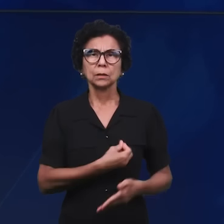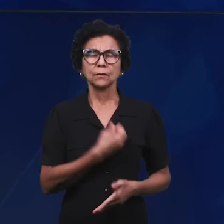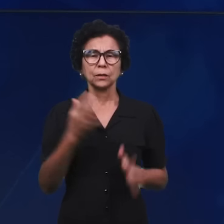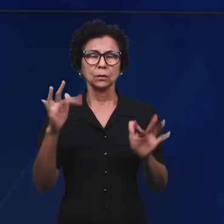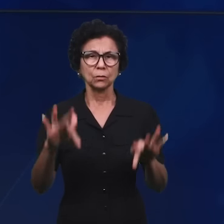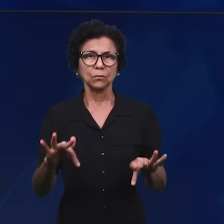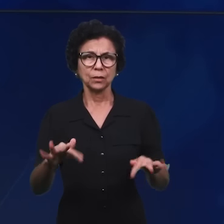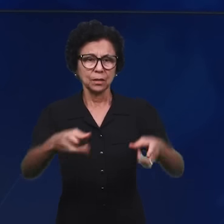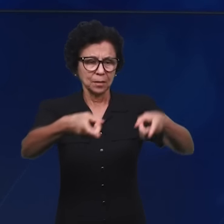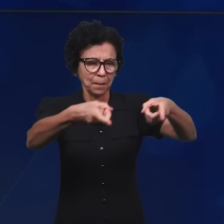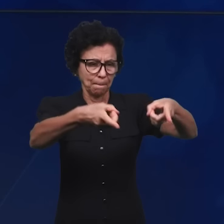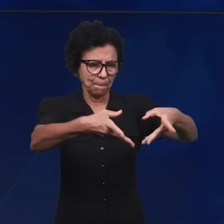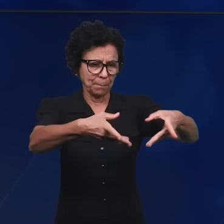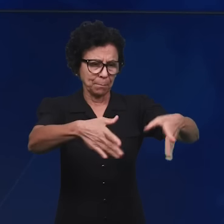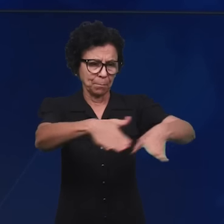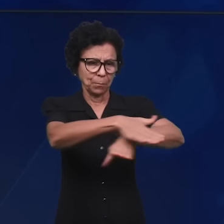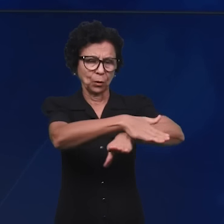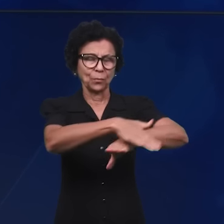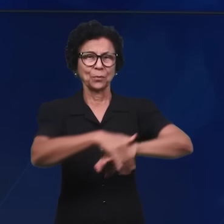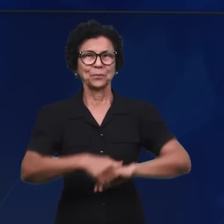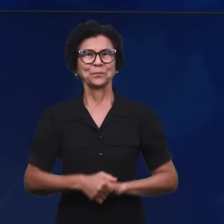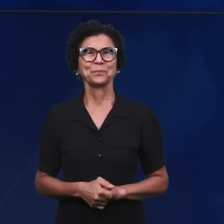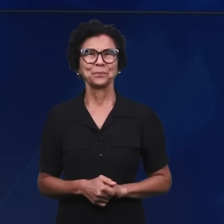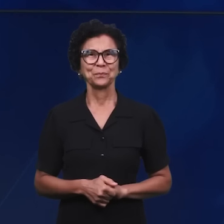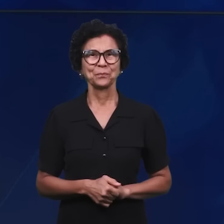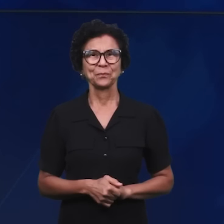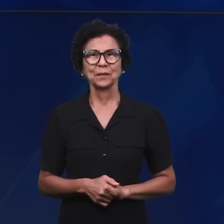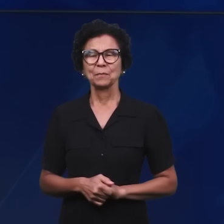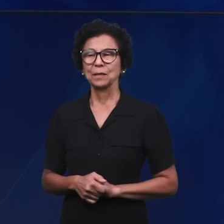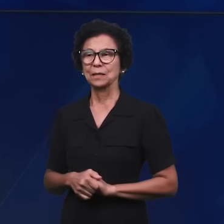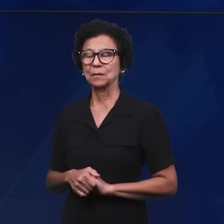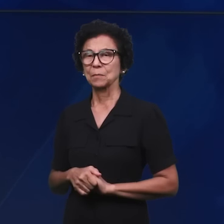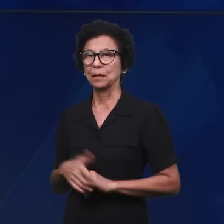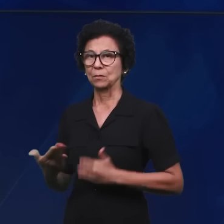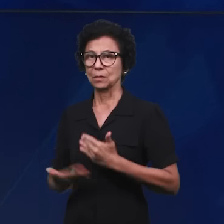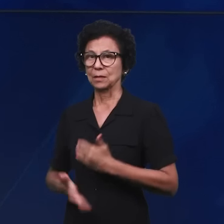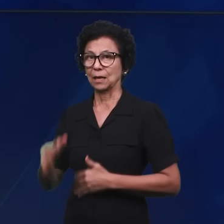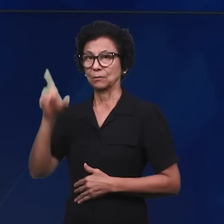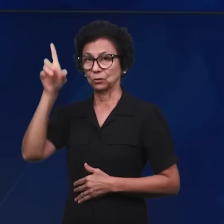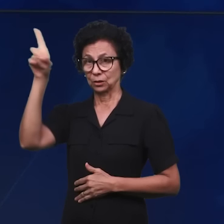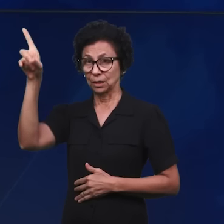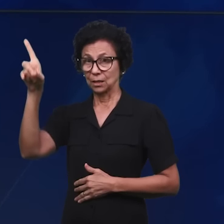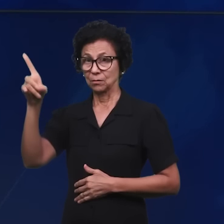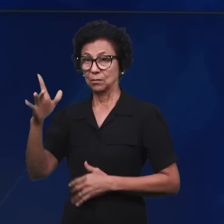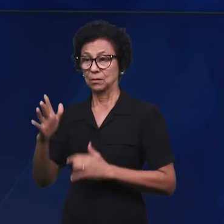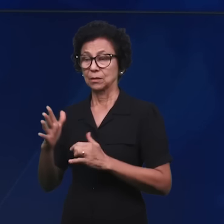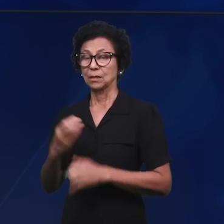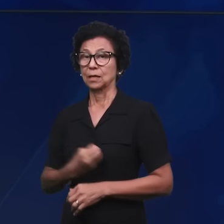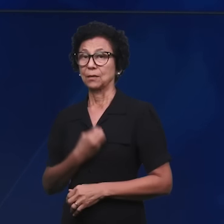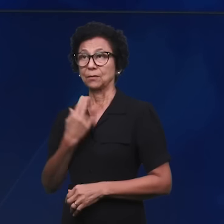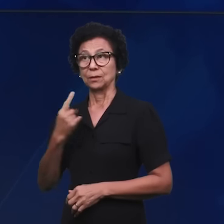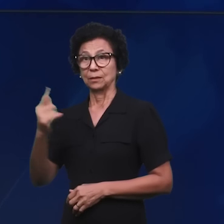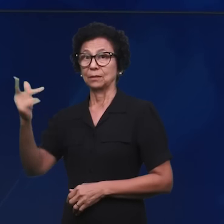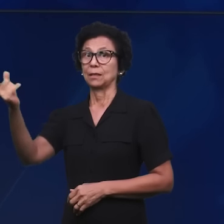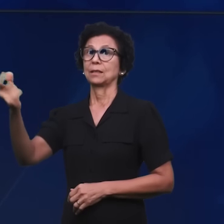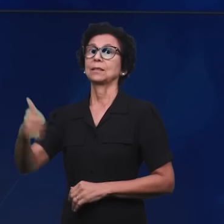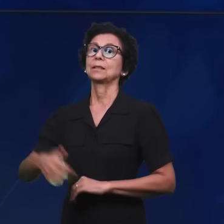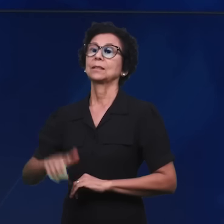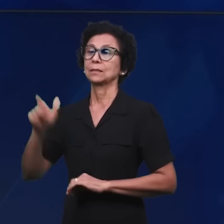Para nós, não mais. Para nós é vida eterna em Cristo Jesus. Ele